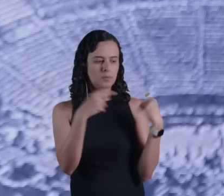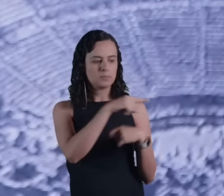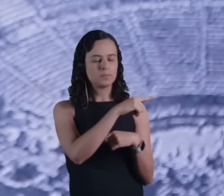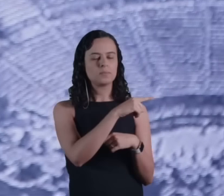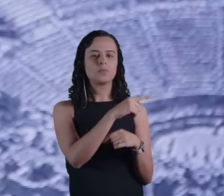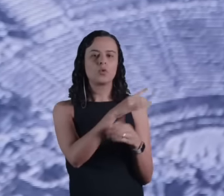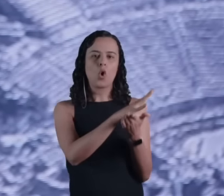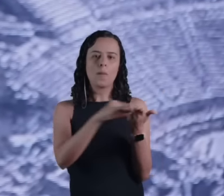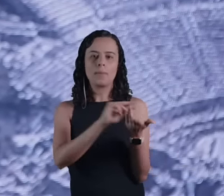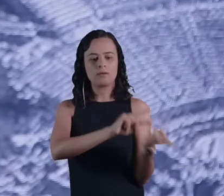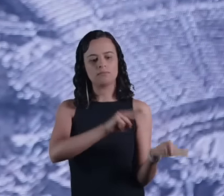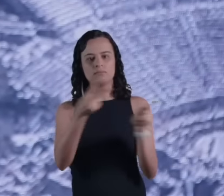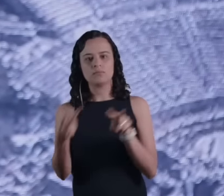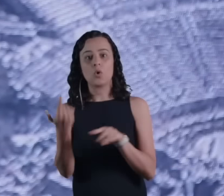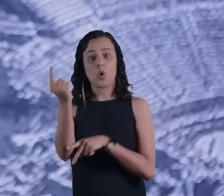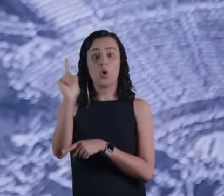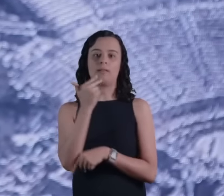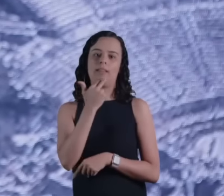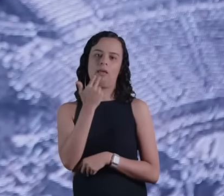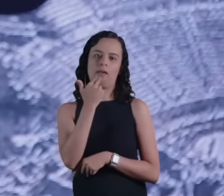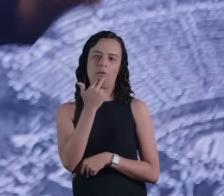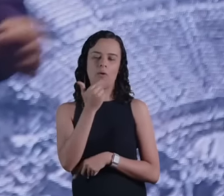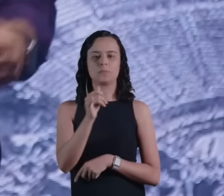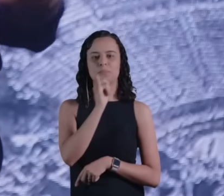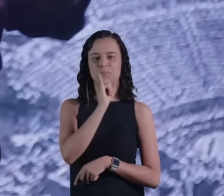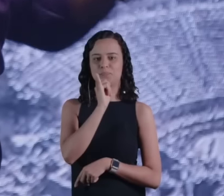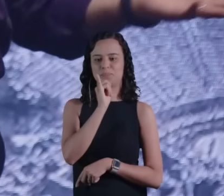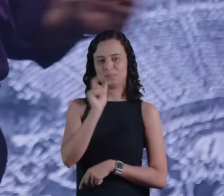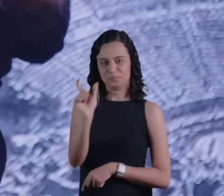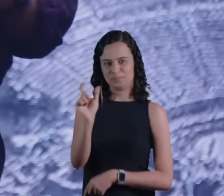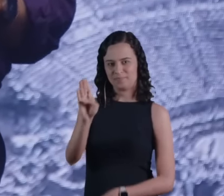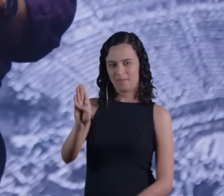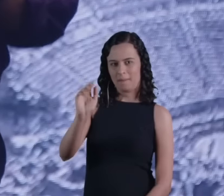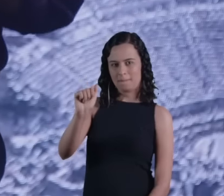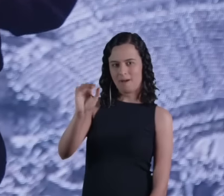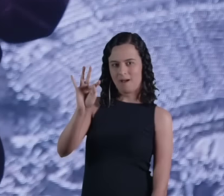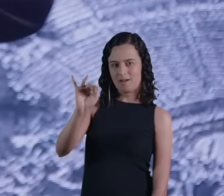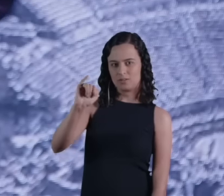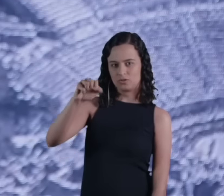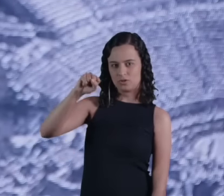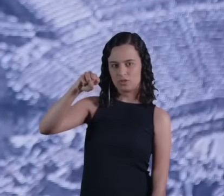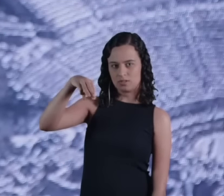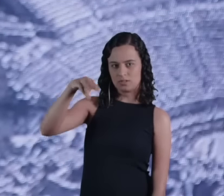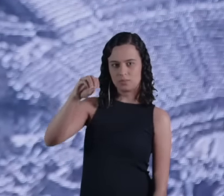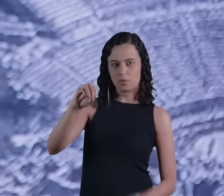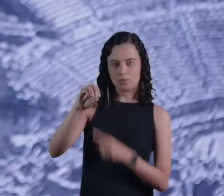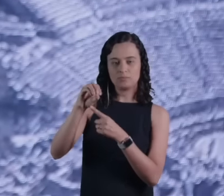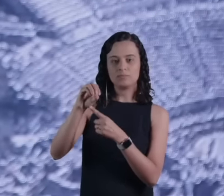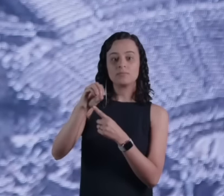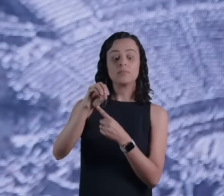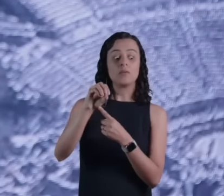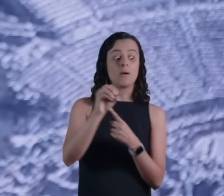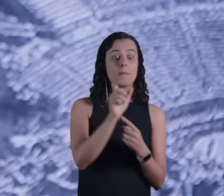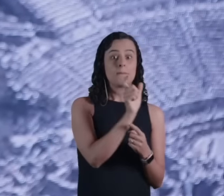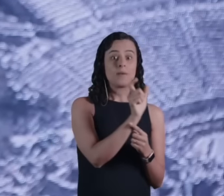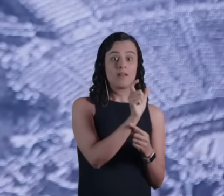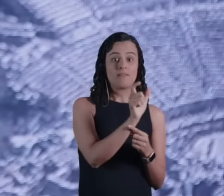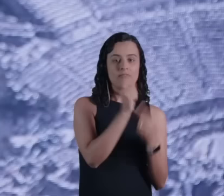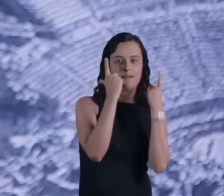batismo. Você sabe o que a palavra batismo significa? É uma palavra transliterada. Esta é uma palavra grega que